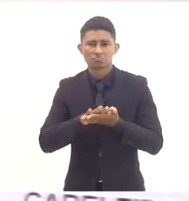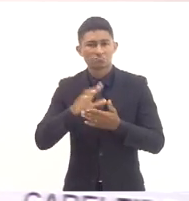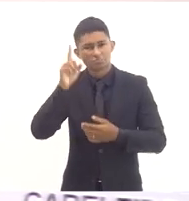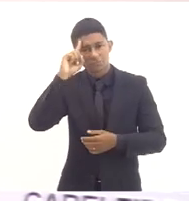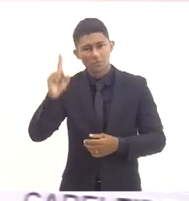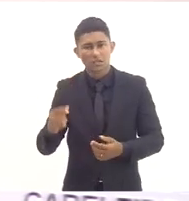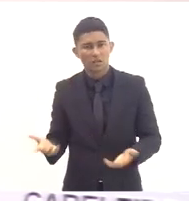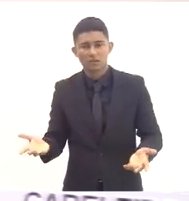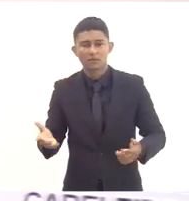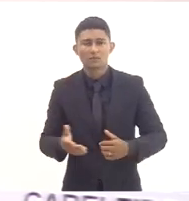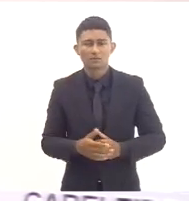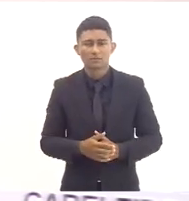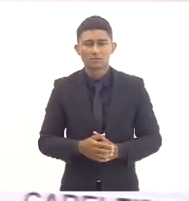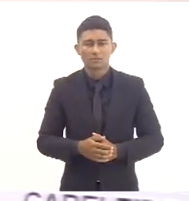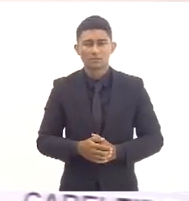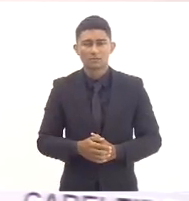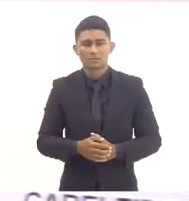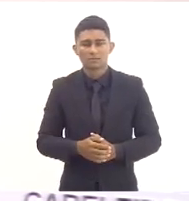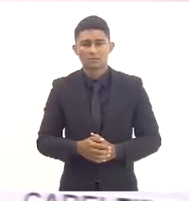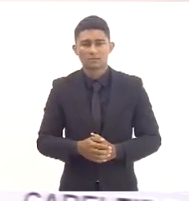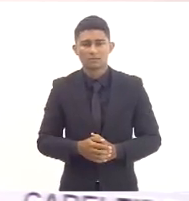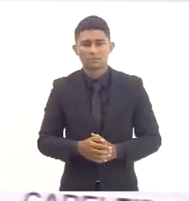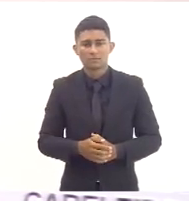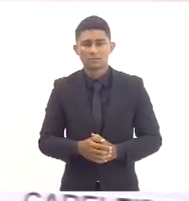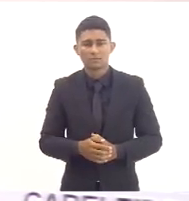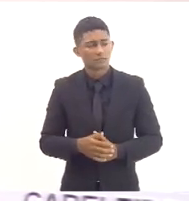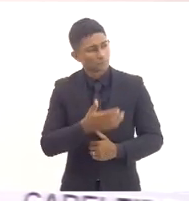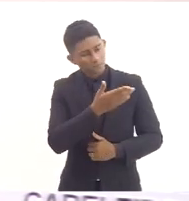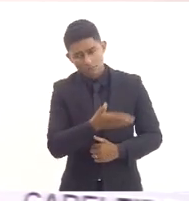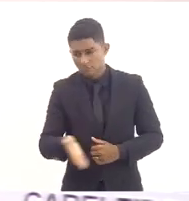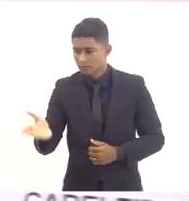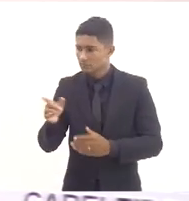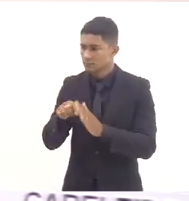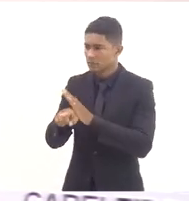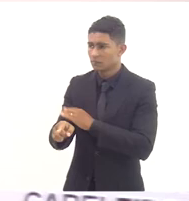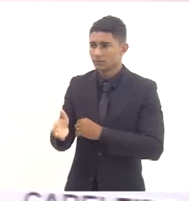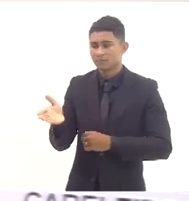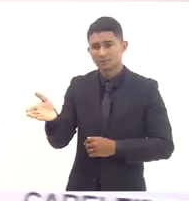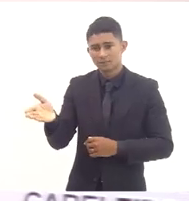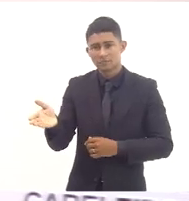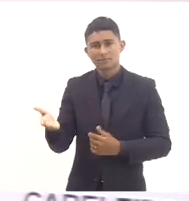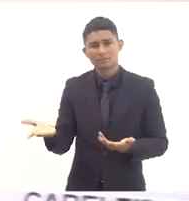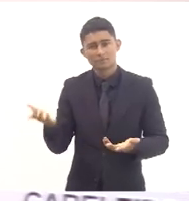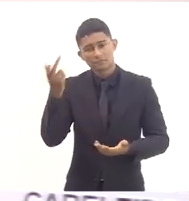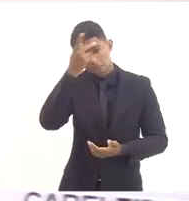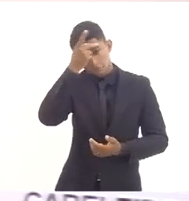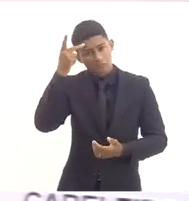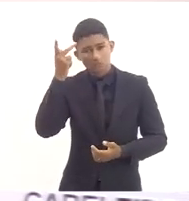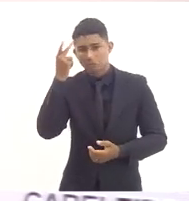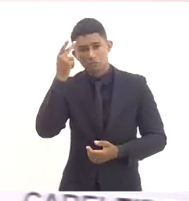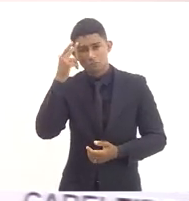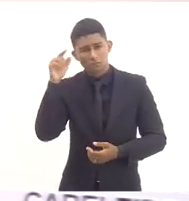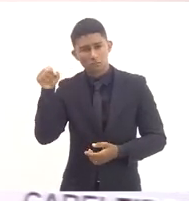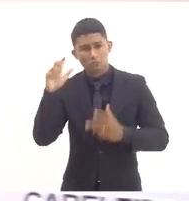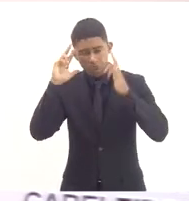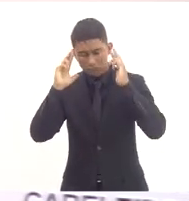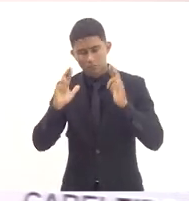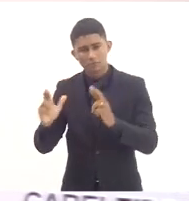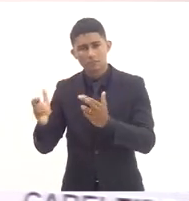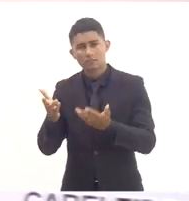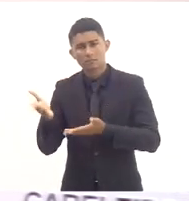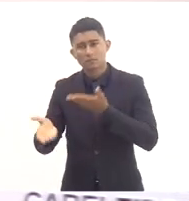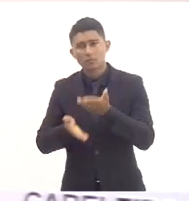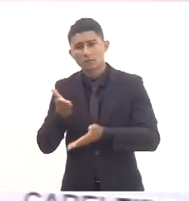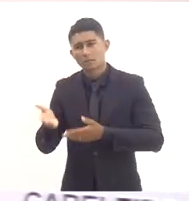o que está dizendo para você é mas pergunta para ele ele é uma pessoa ele merece respeito esse